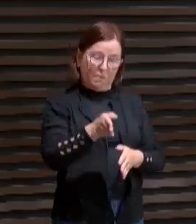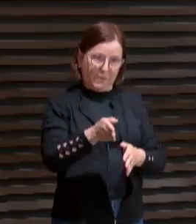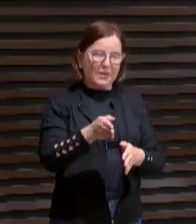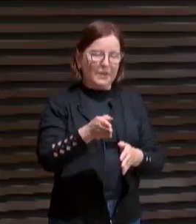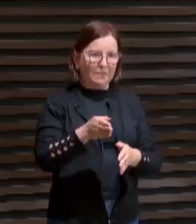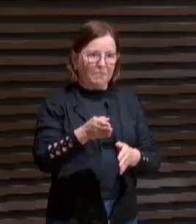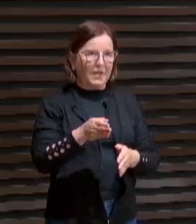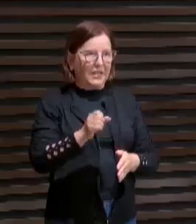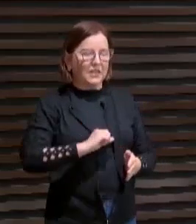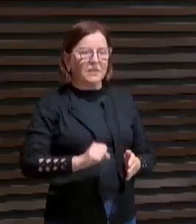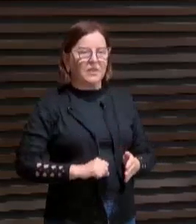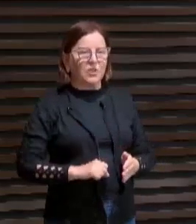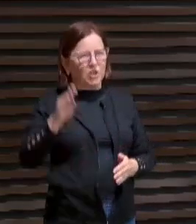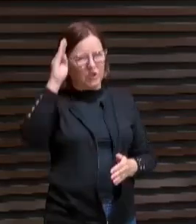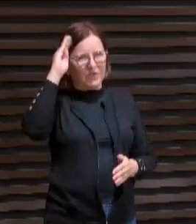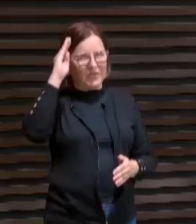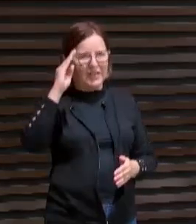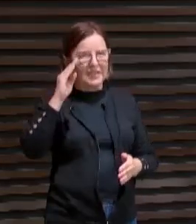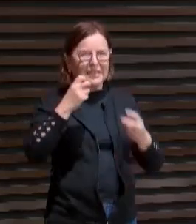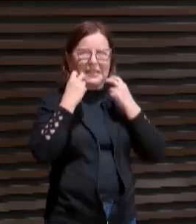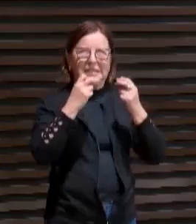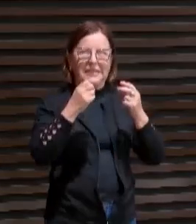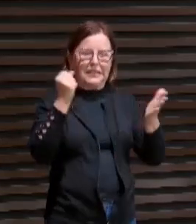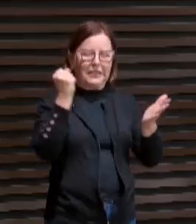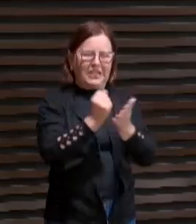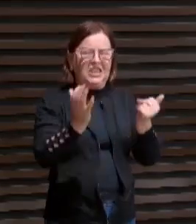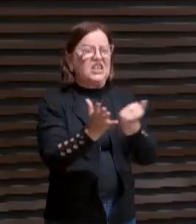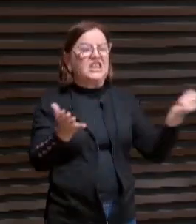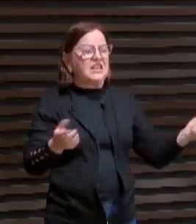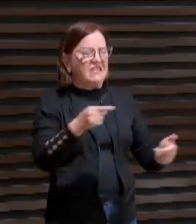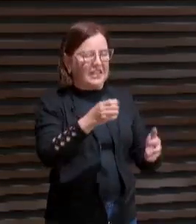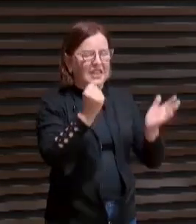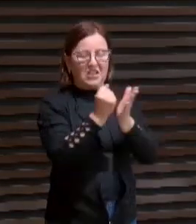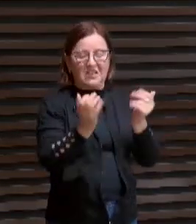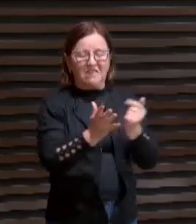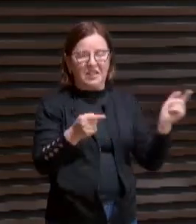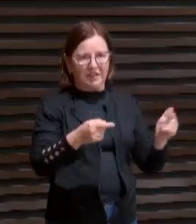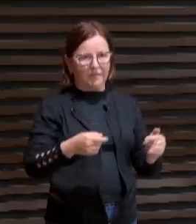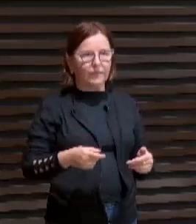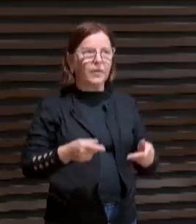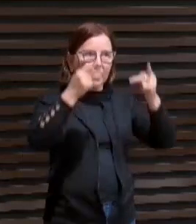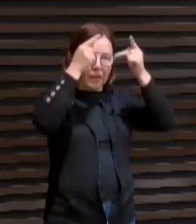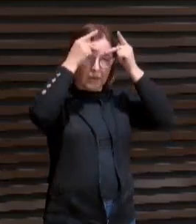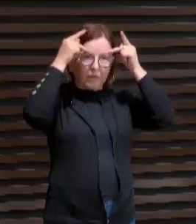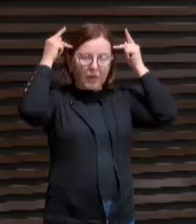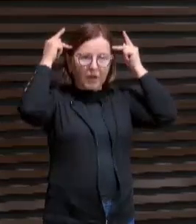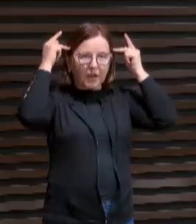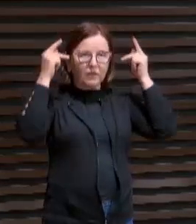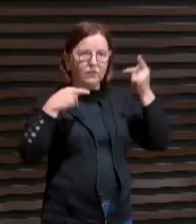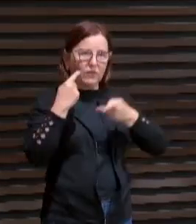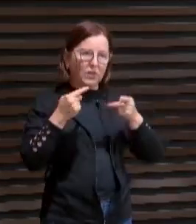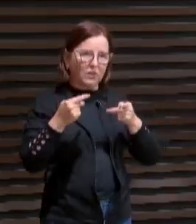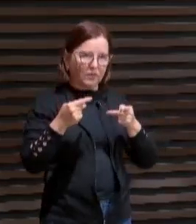seus guardas gritaram: crucifica-o, crucifica-o. Disse-lhe Pilatos: tomai-o